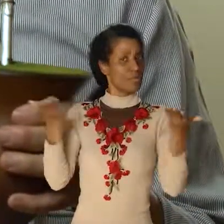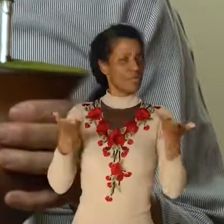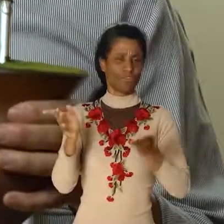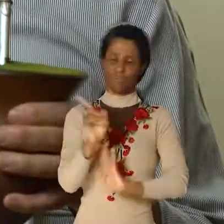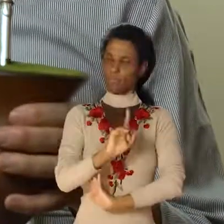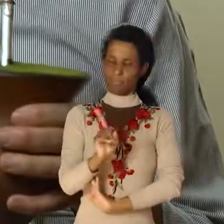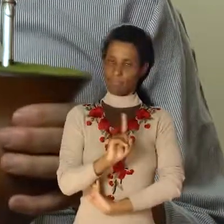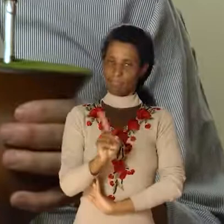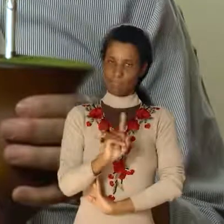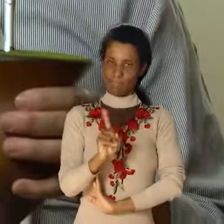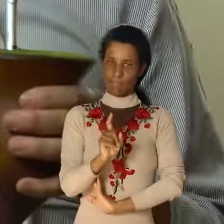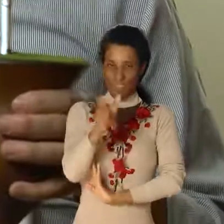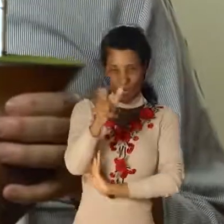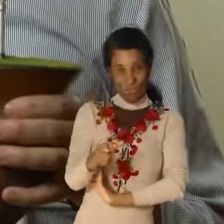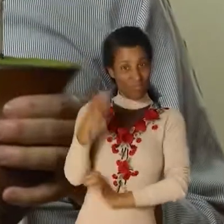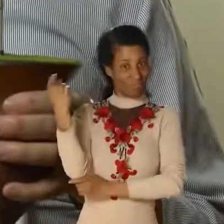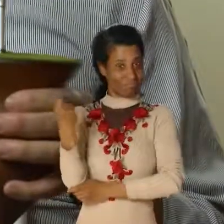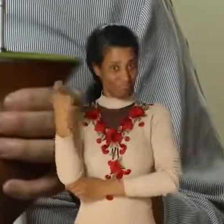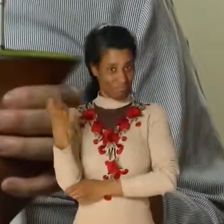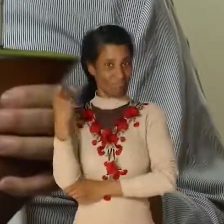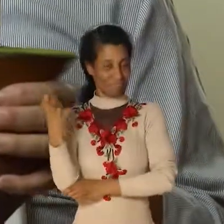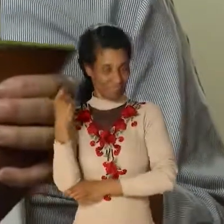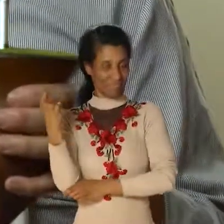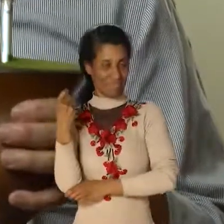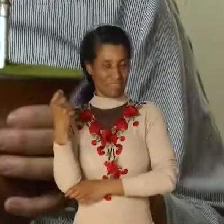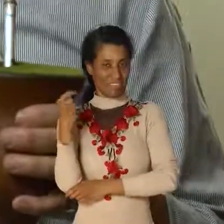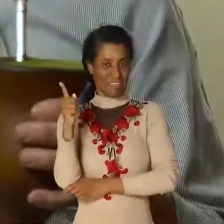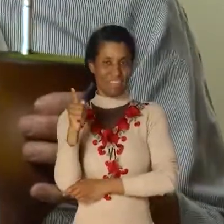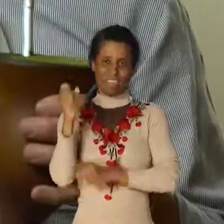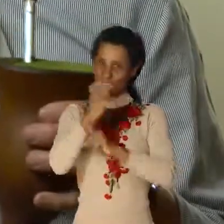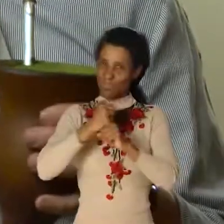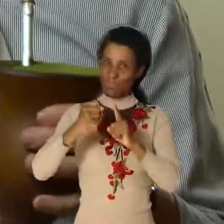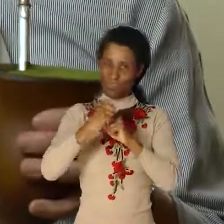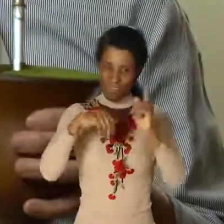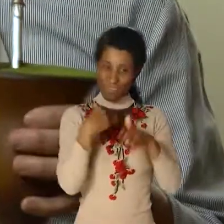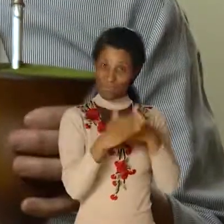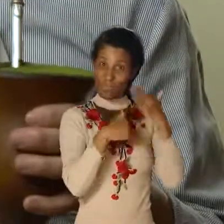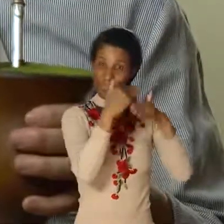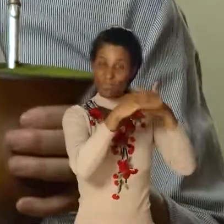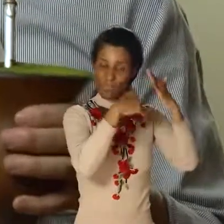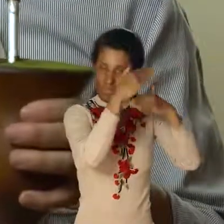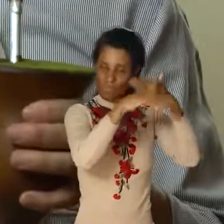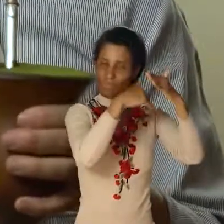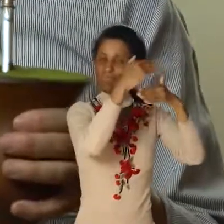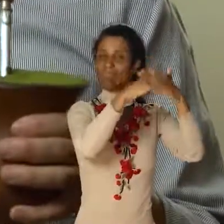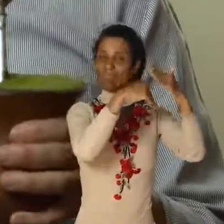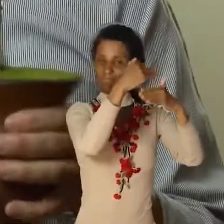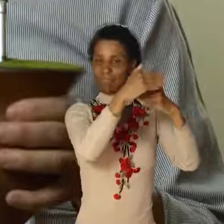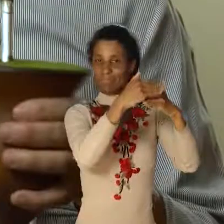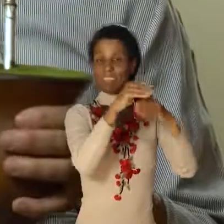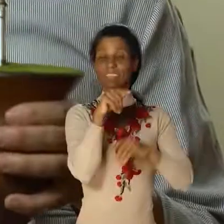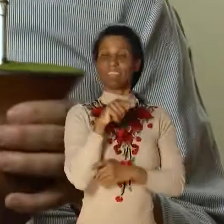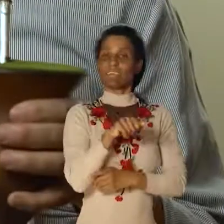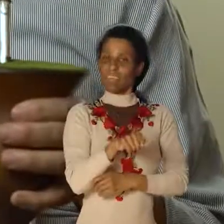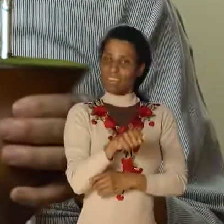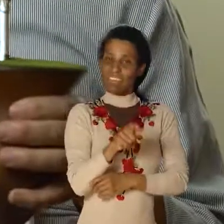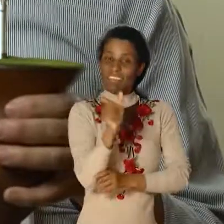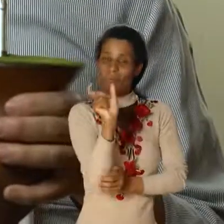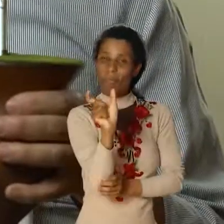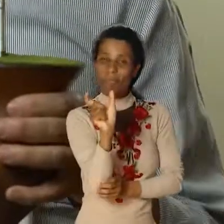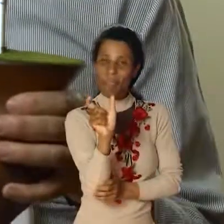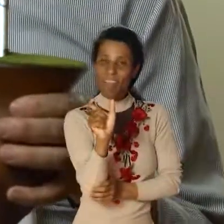né? Hoje não. O gaúcho, com o passar dessa sociedade, desenvolvimento, a busca,